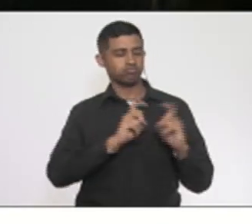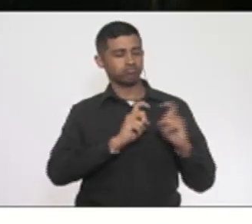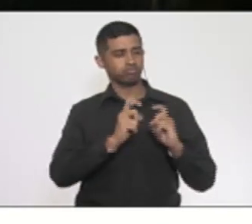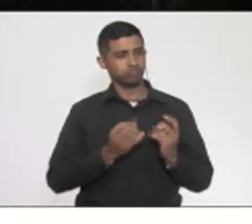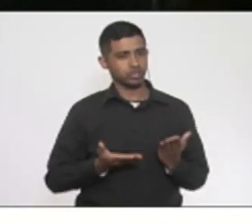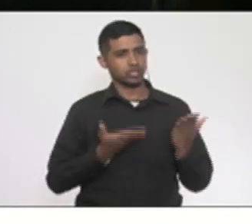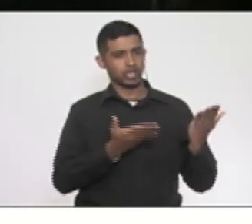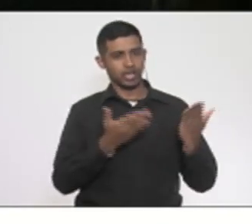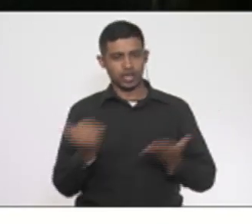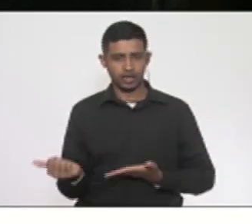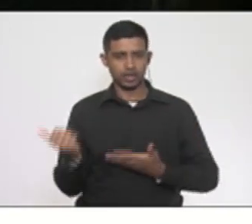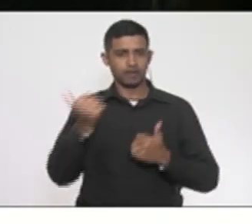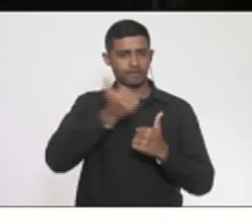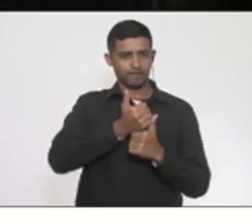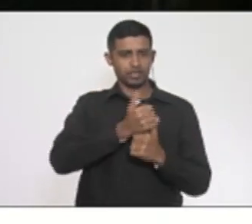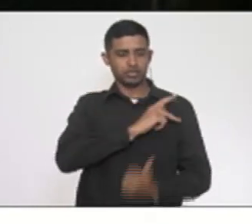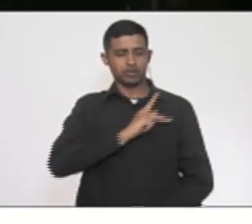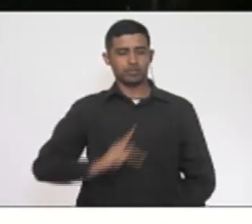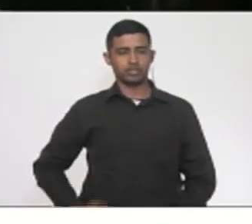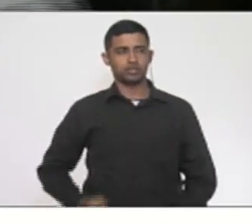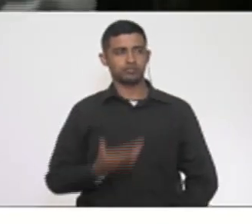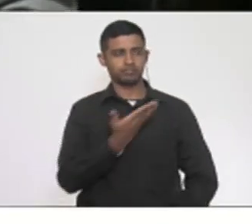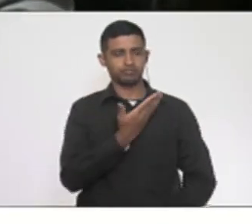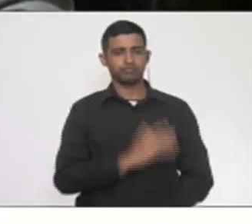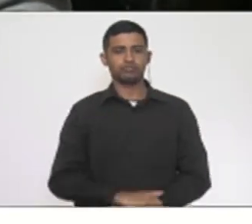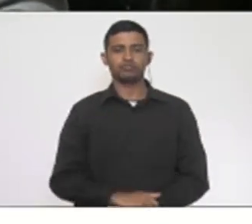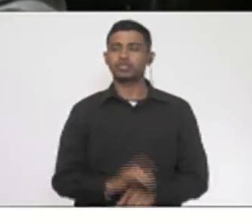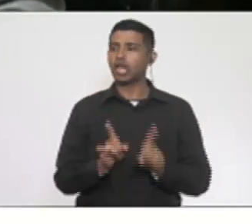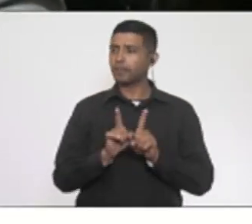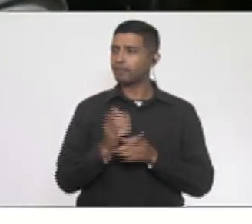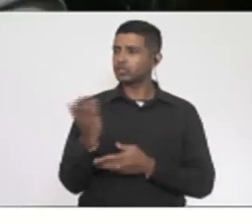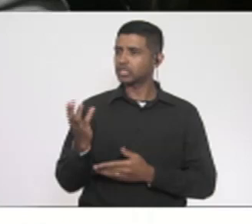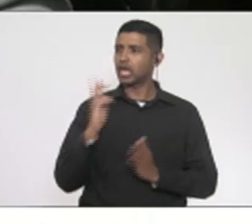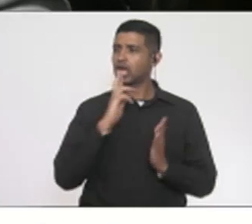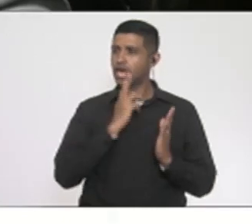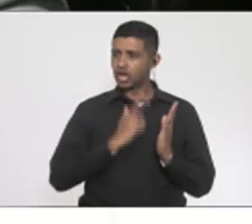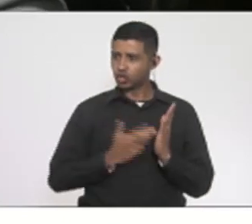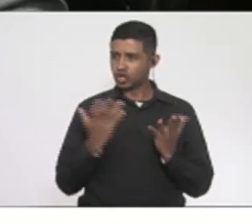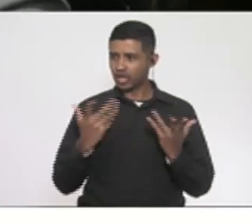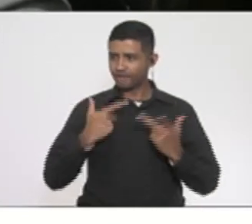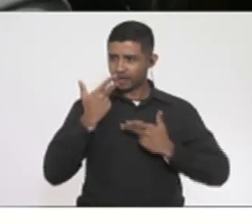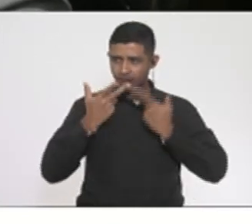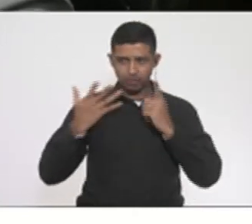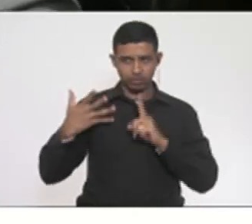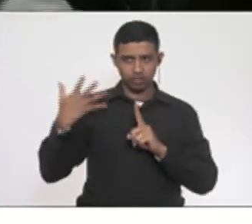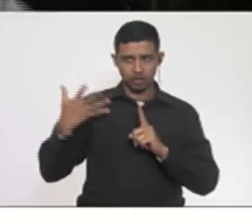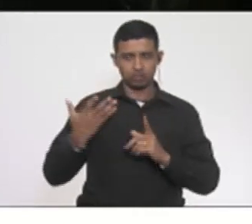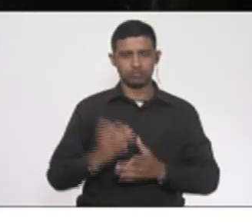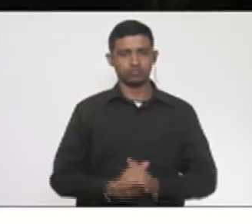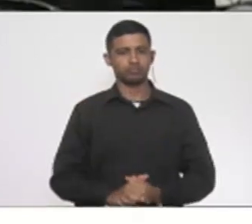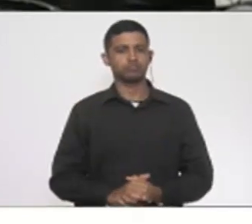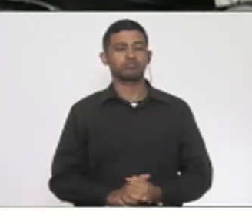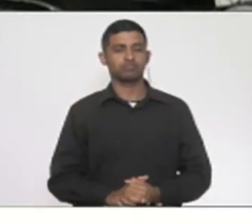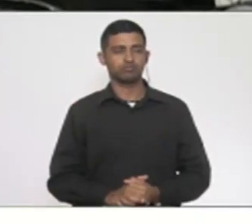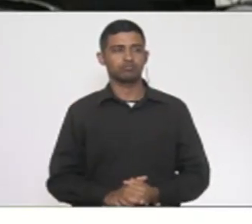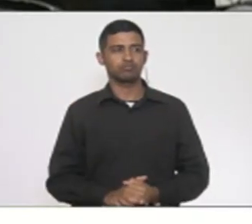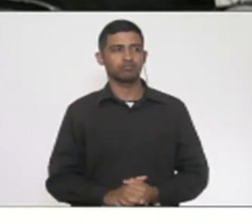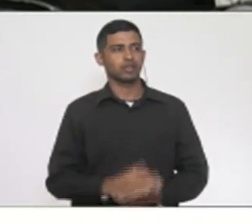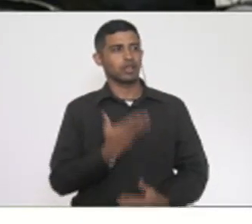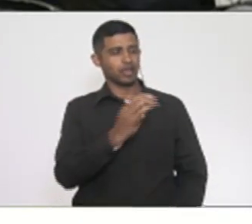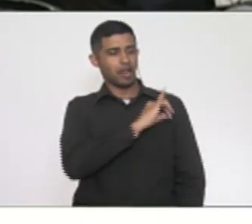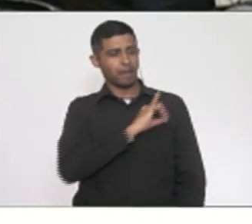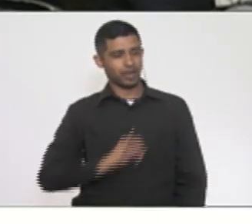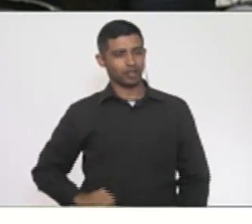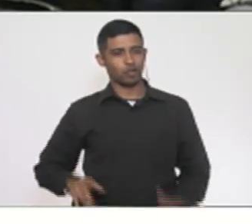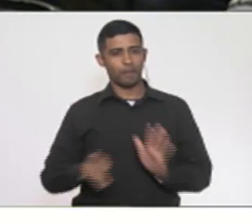Deputado vice-presidente dessa comissão, relator, quer dar uma palavra? Querido imperador de